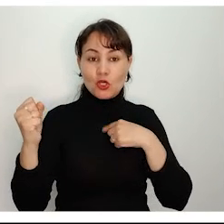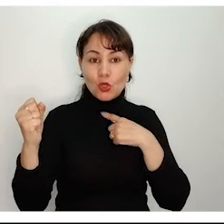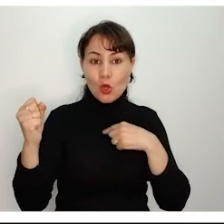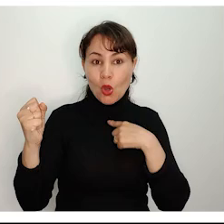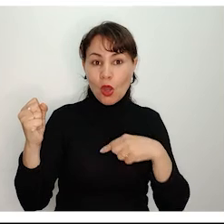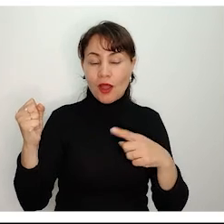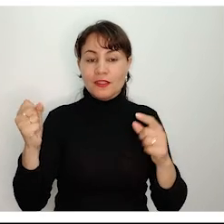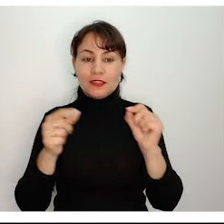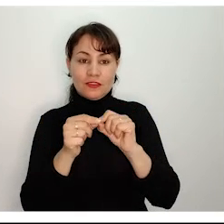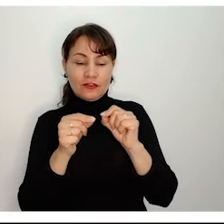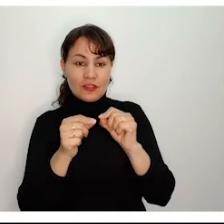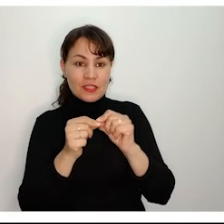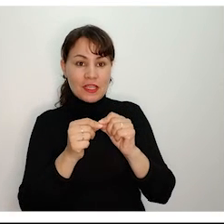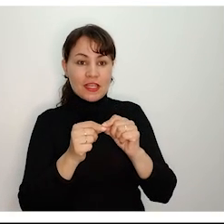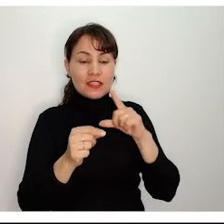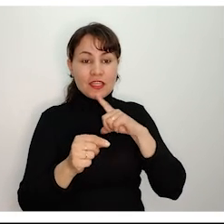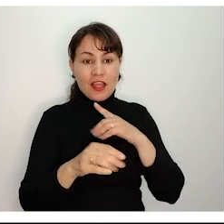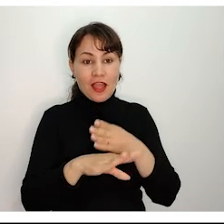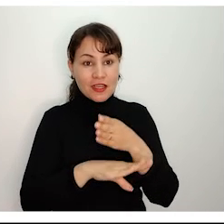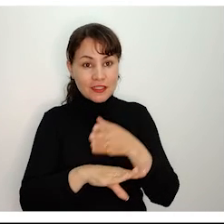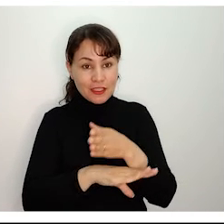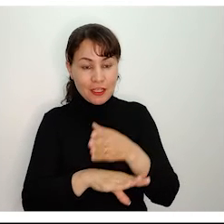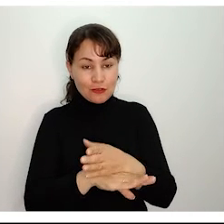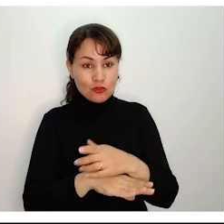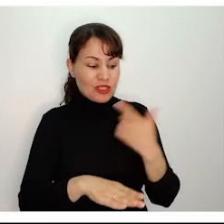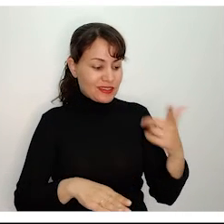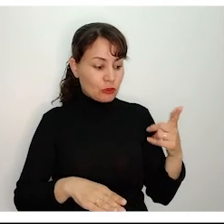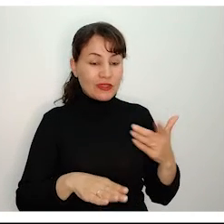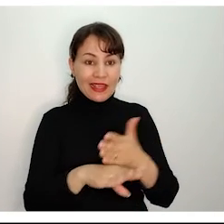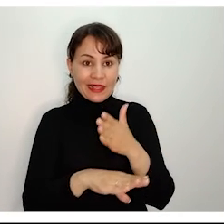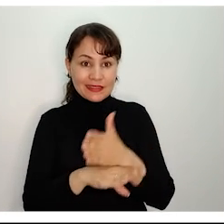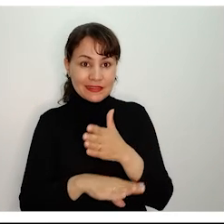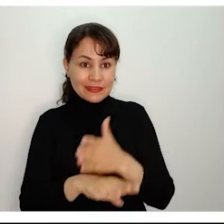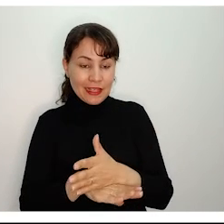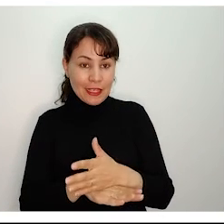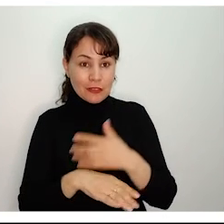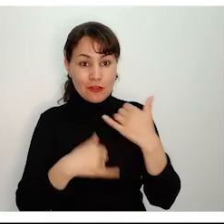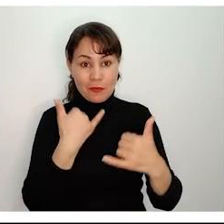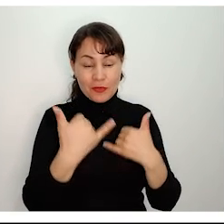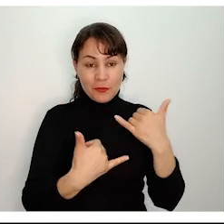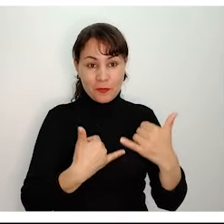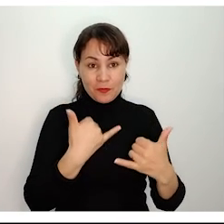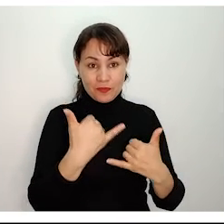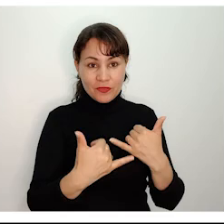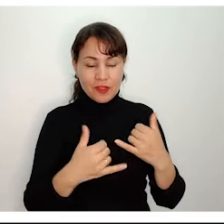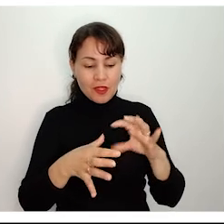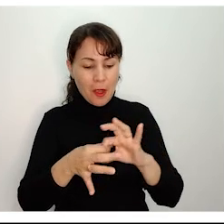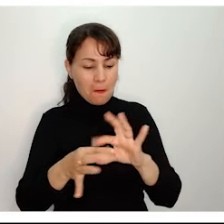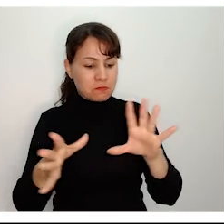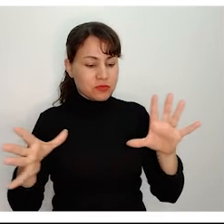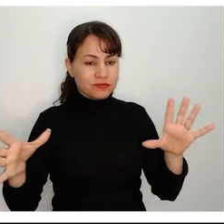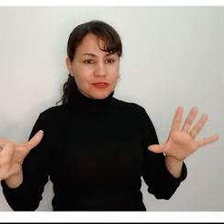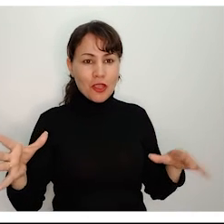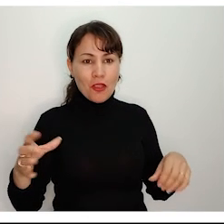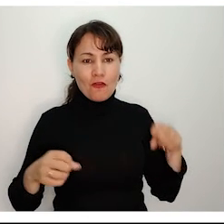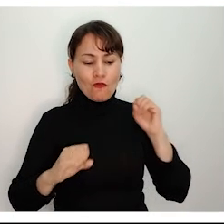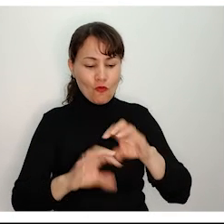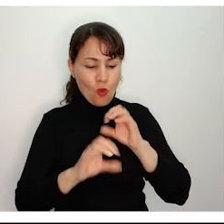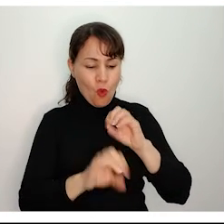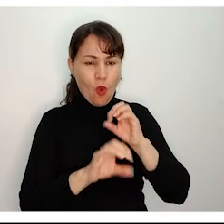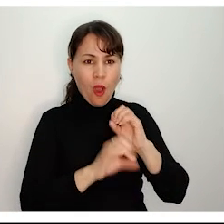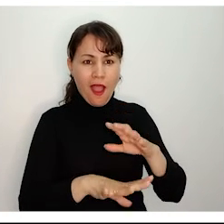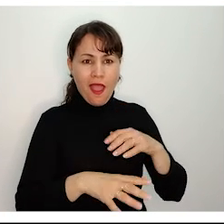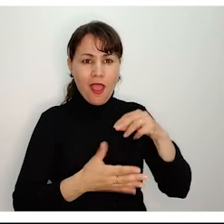for do agrado delas, se tiverem acesso a isso. Se não tiverem acesso, a brincadeira livre,